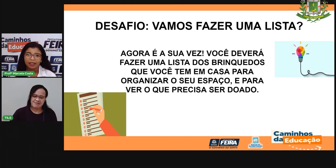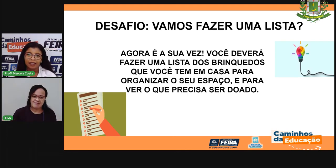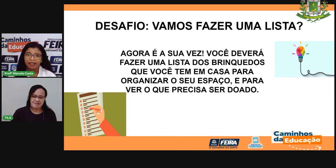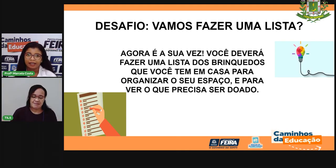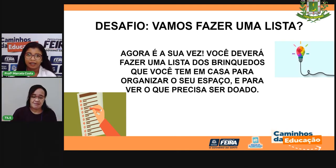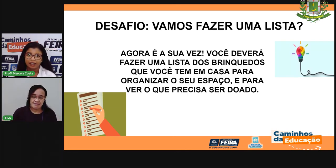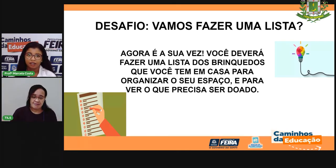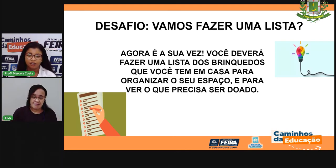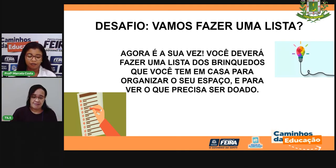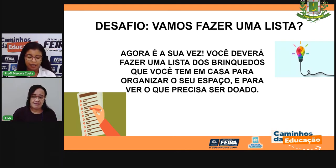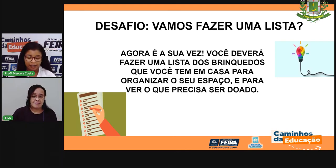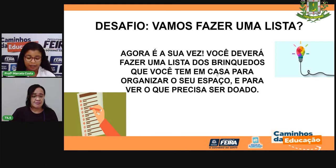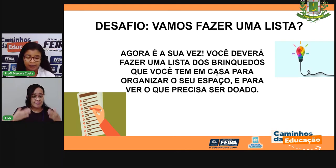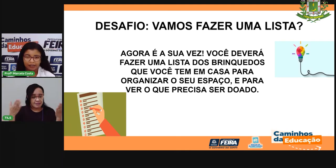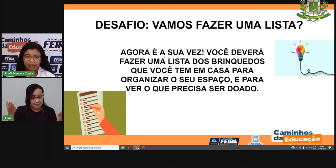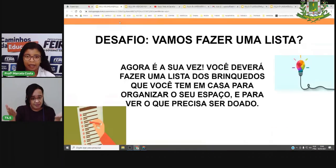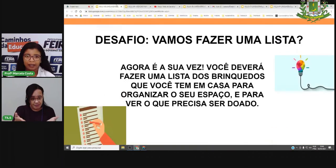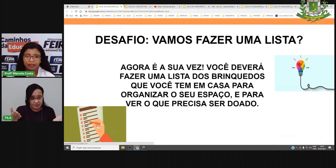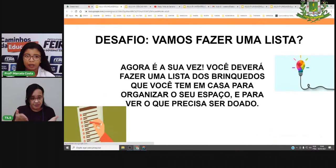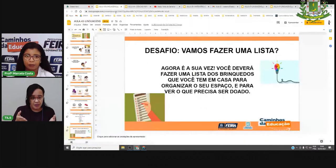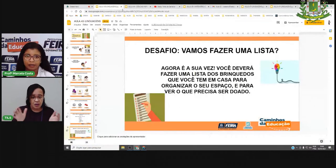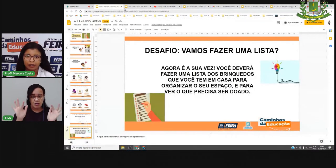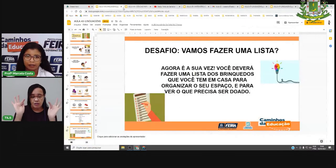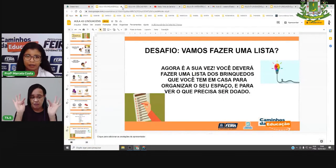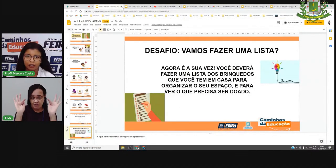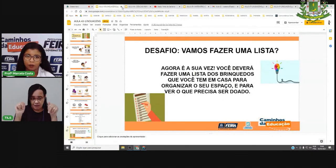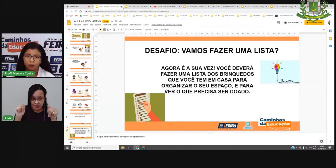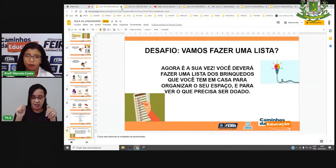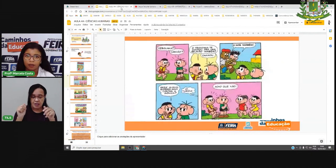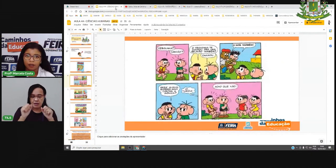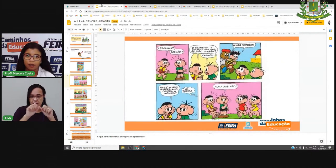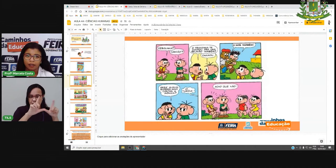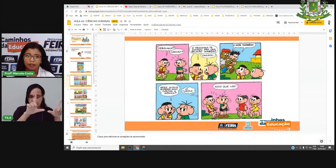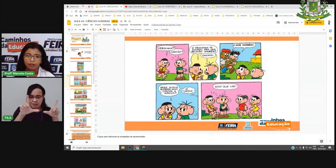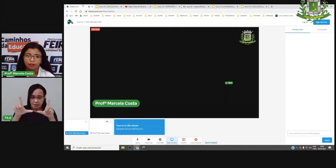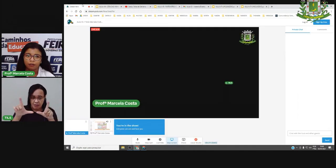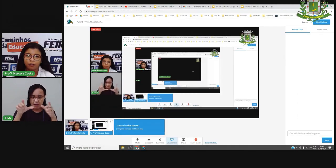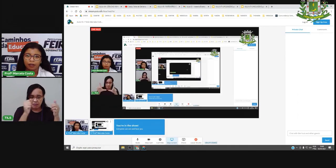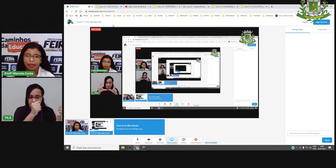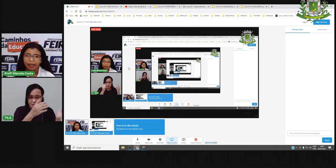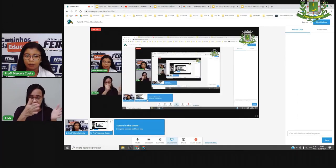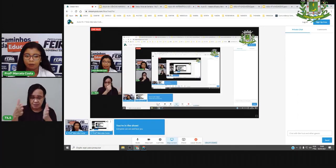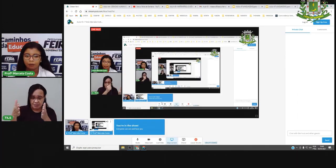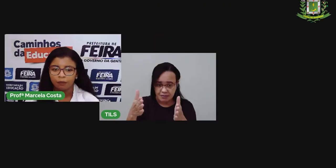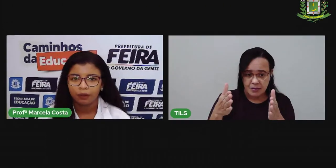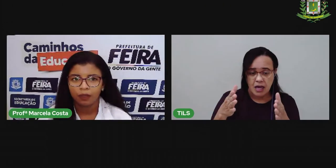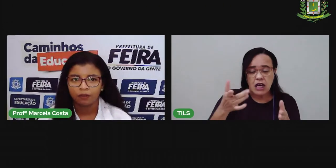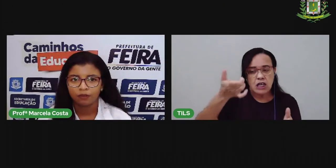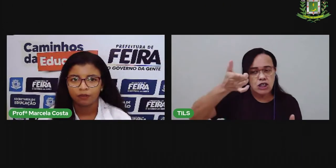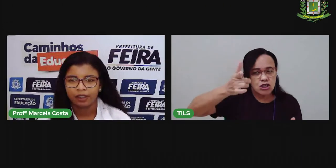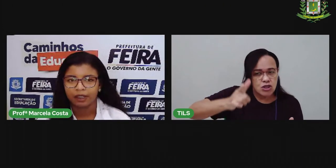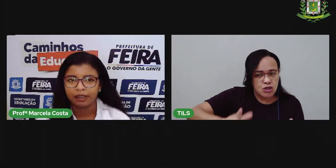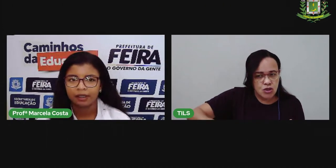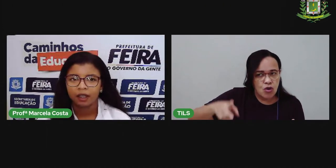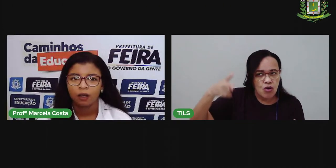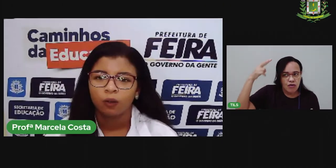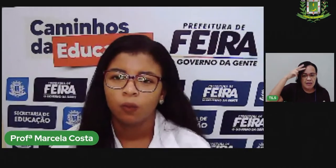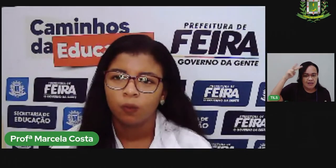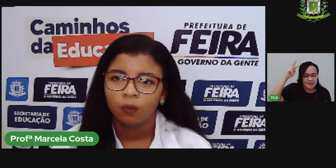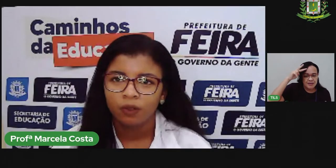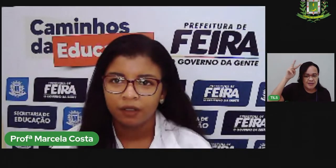Agora, crianças, a gente vai encerrar aqui essa apresentação. E eu vou recapitular com vocês